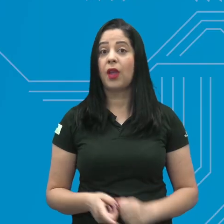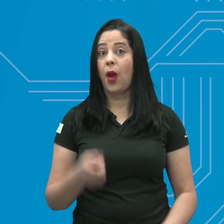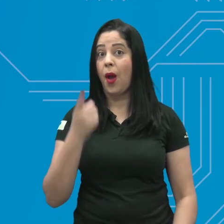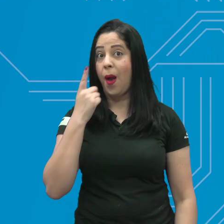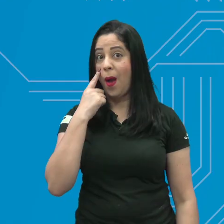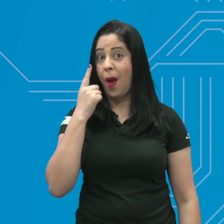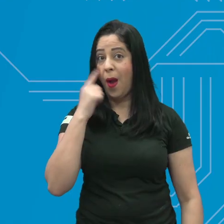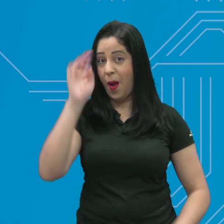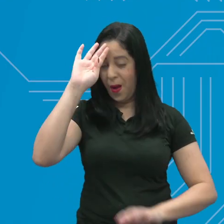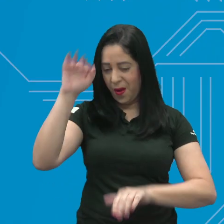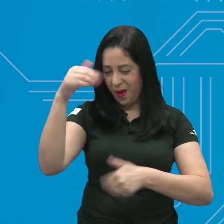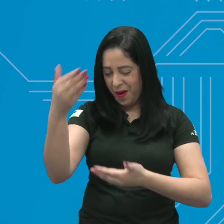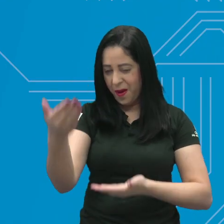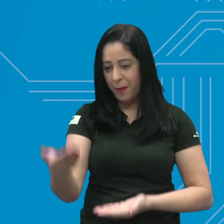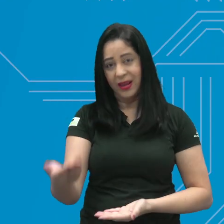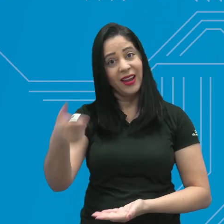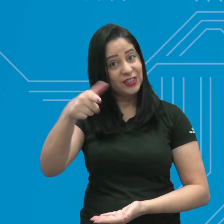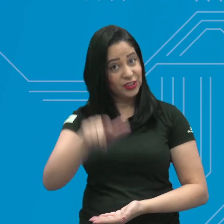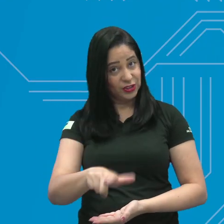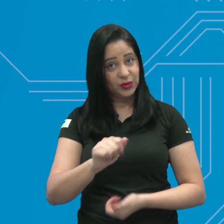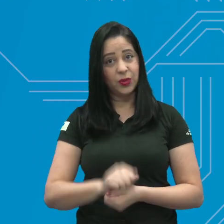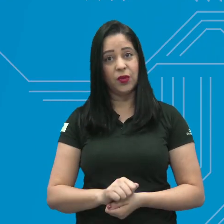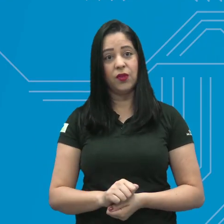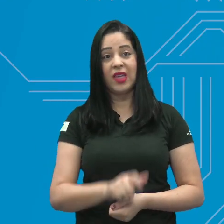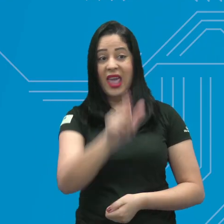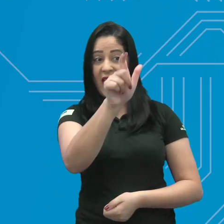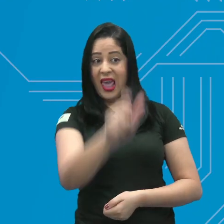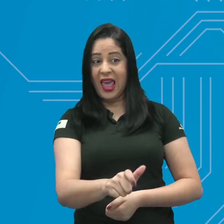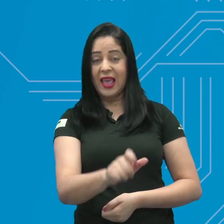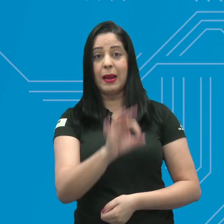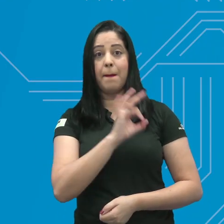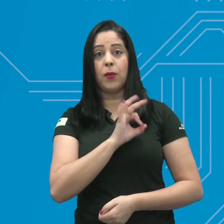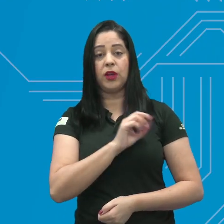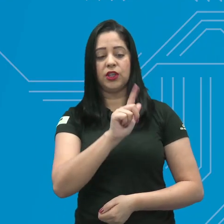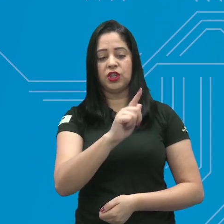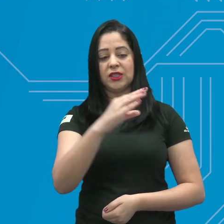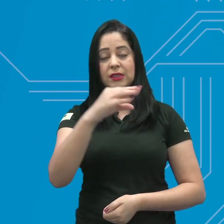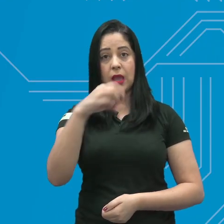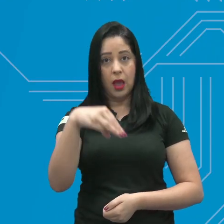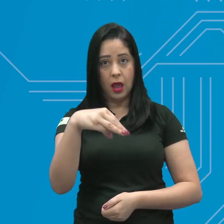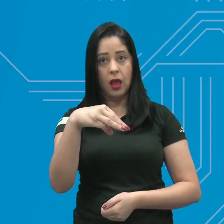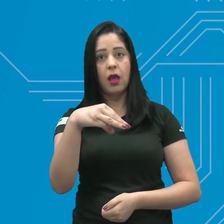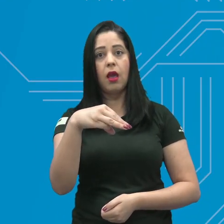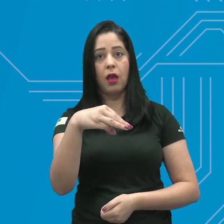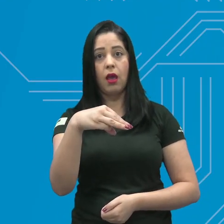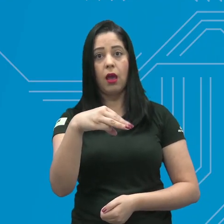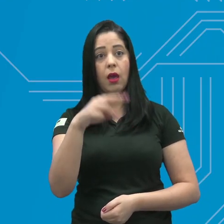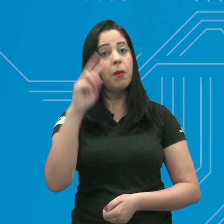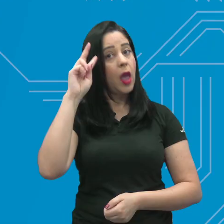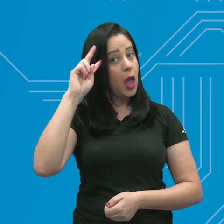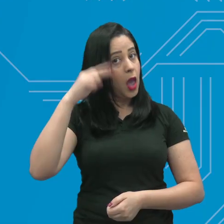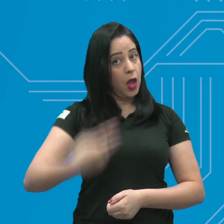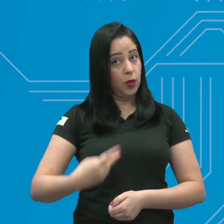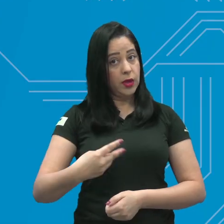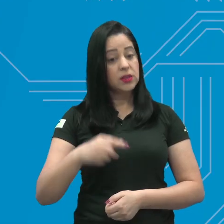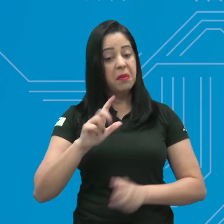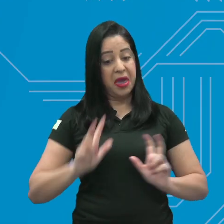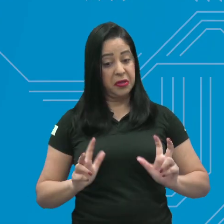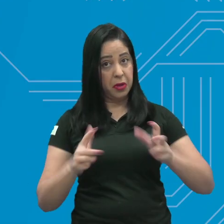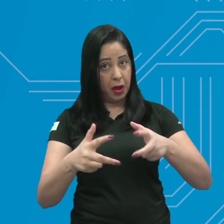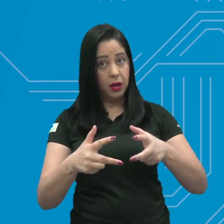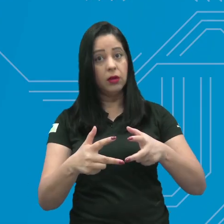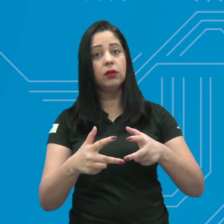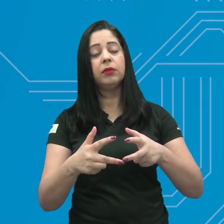E olha, mais uma homenagem do Legislativo. Um guarda civil municipal aqui de São José dos Campos foi reconhecido pela